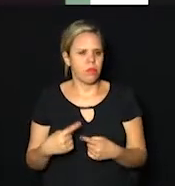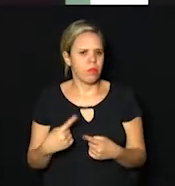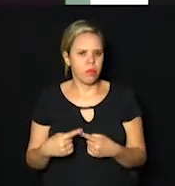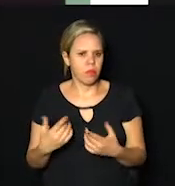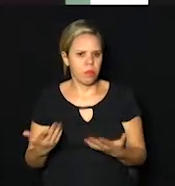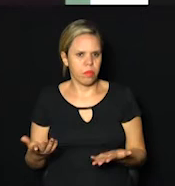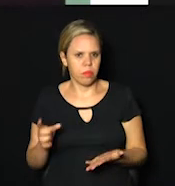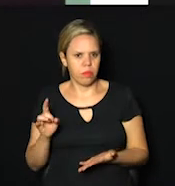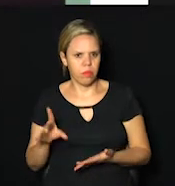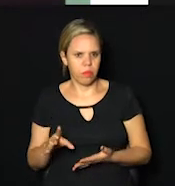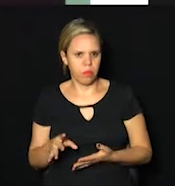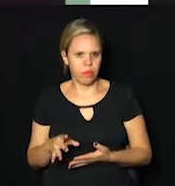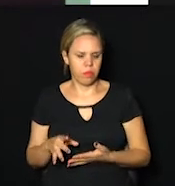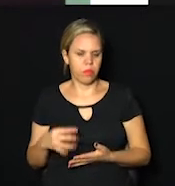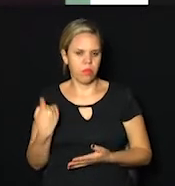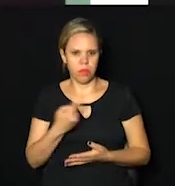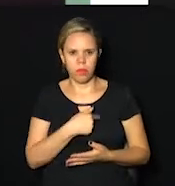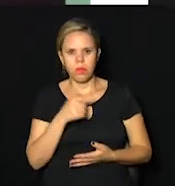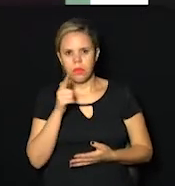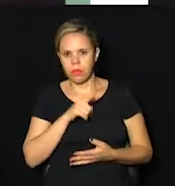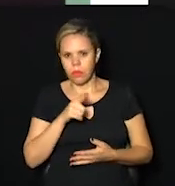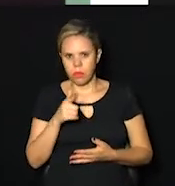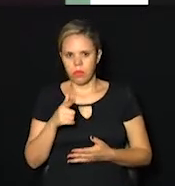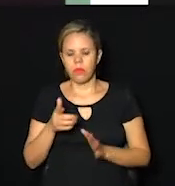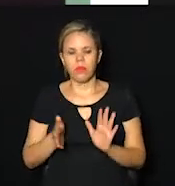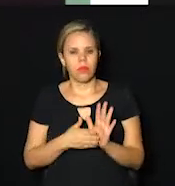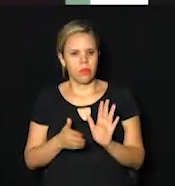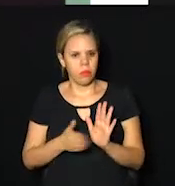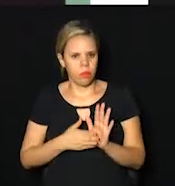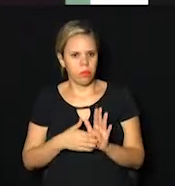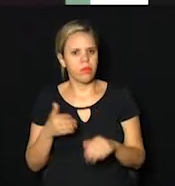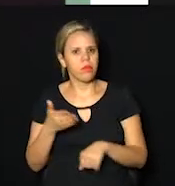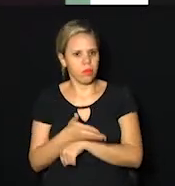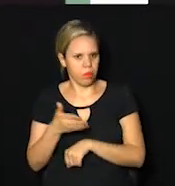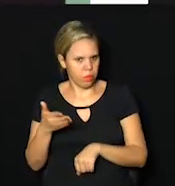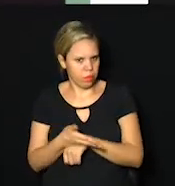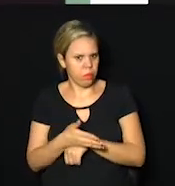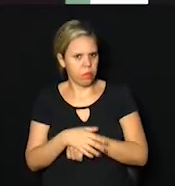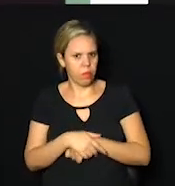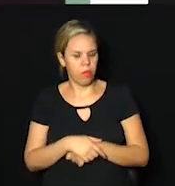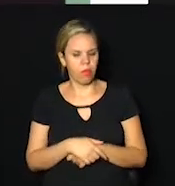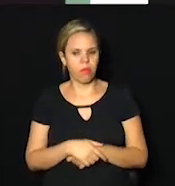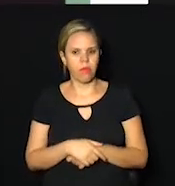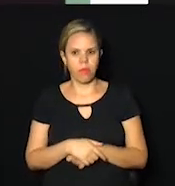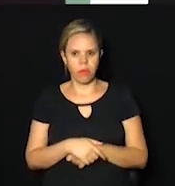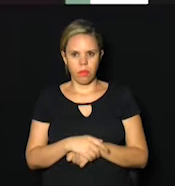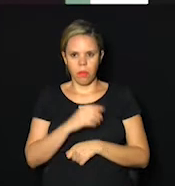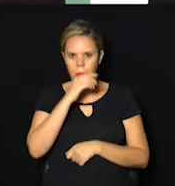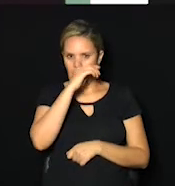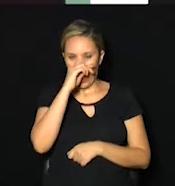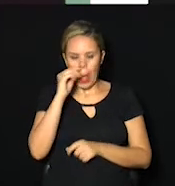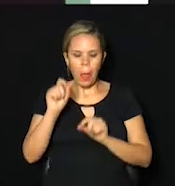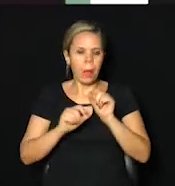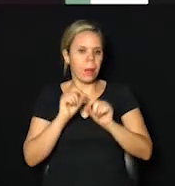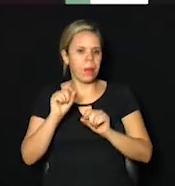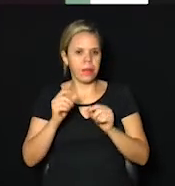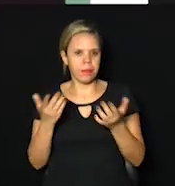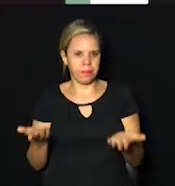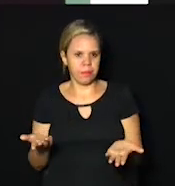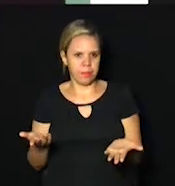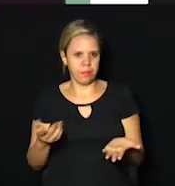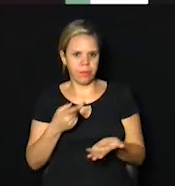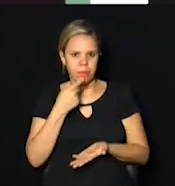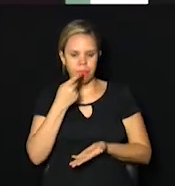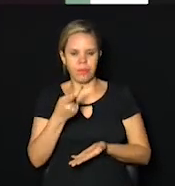Só assim a gente consegue propor participação. O que é isso? Tem gente que fala assim,